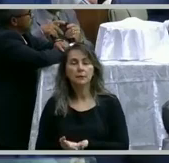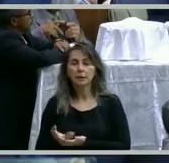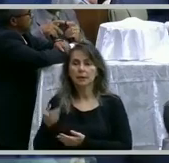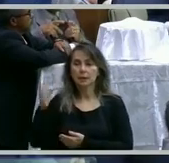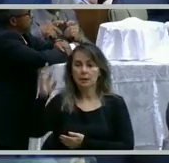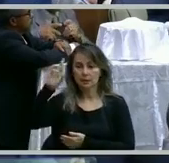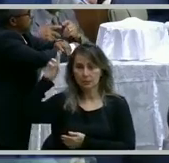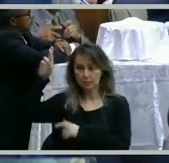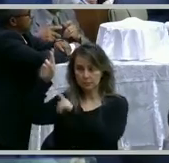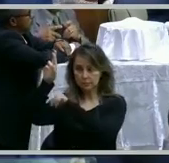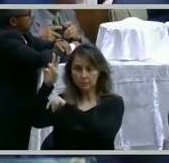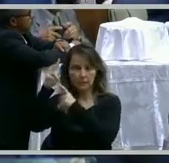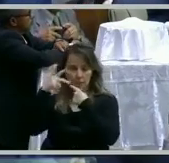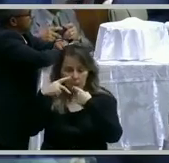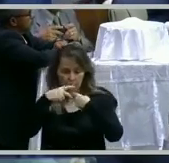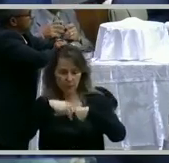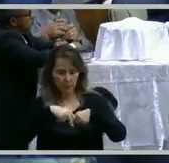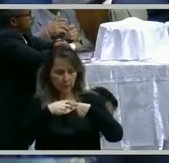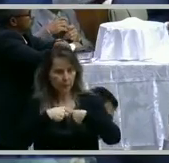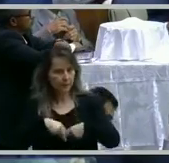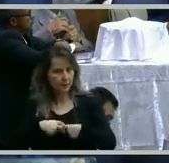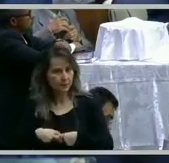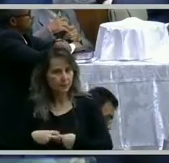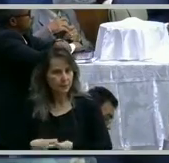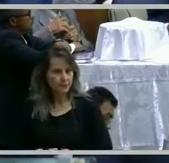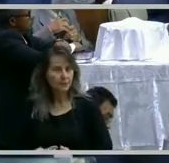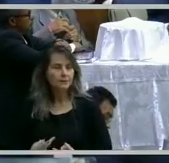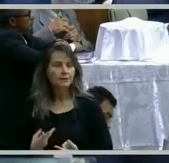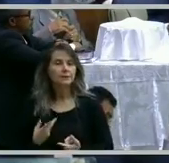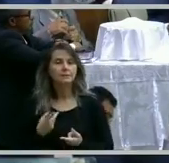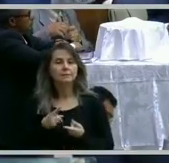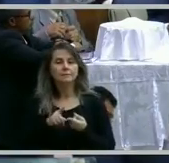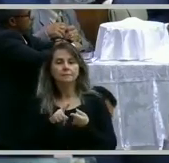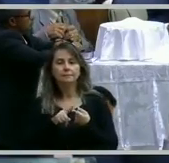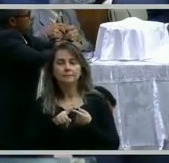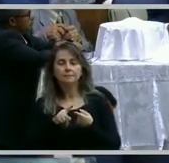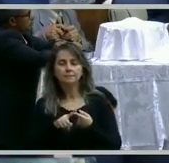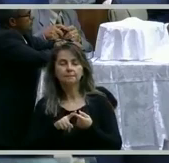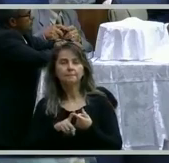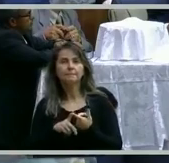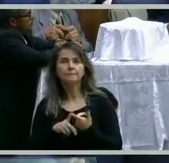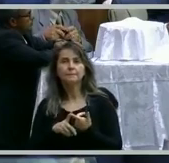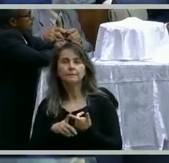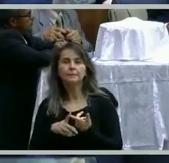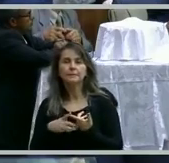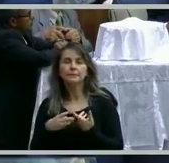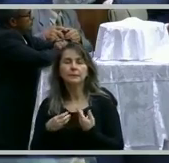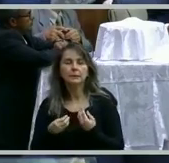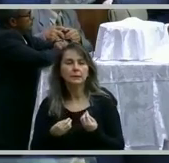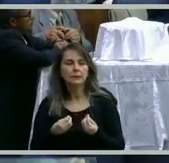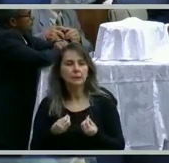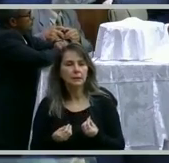corrige, através da palavra, como também nós encontramos